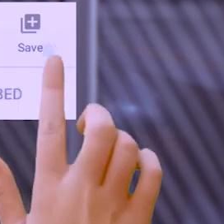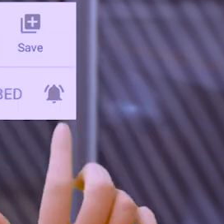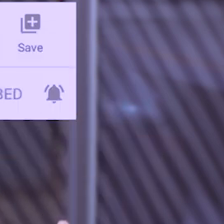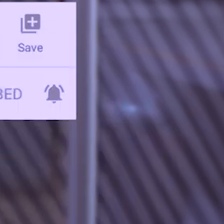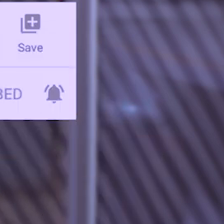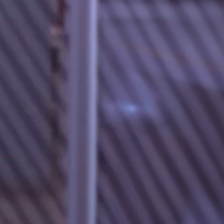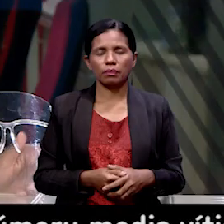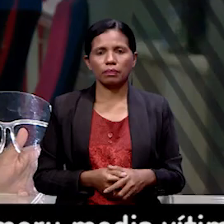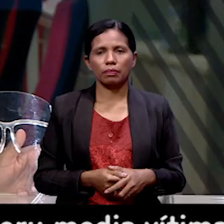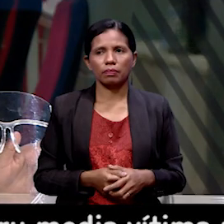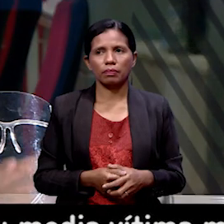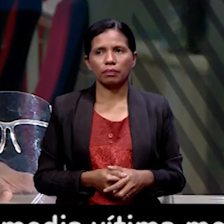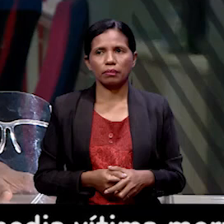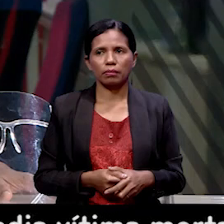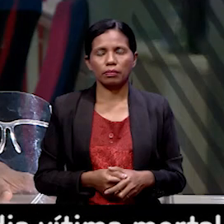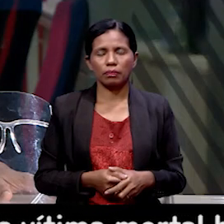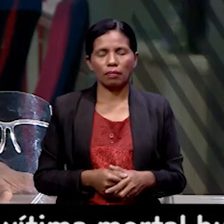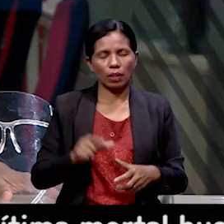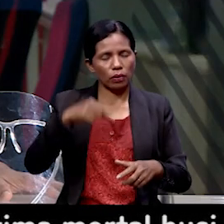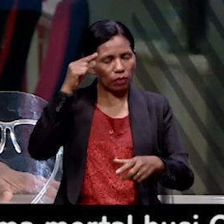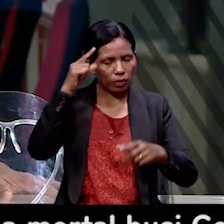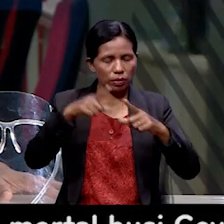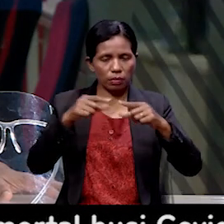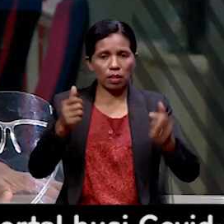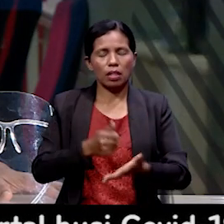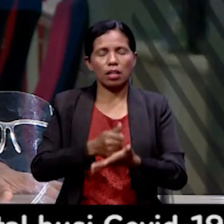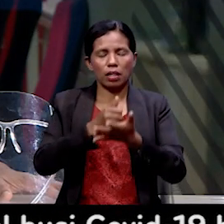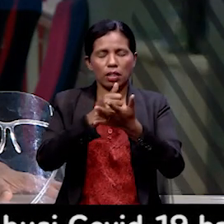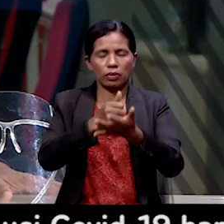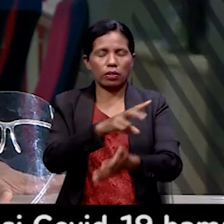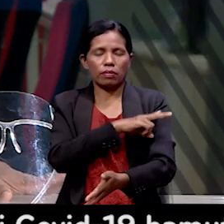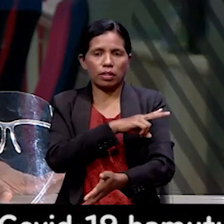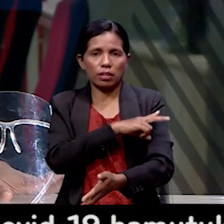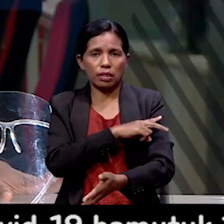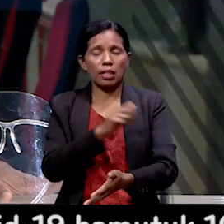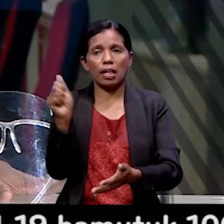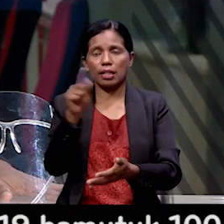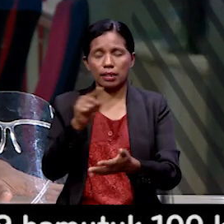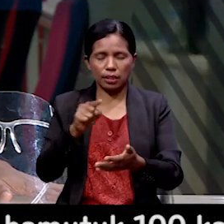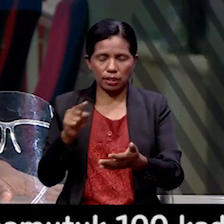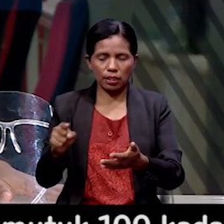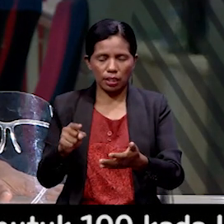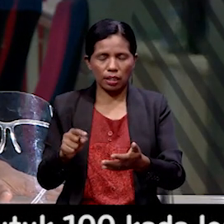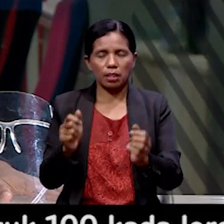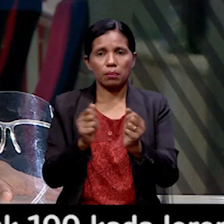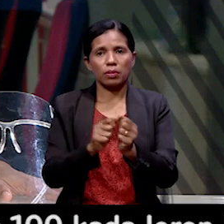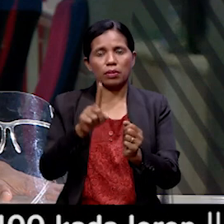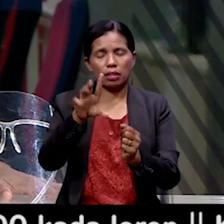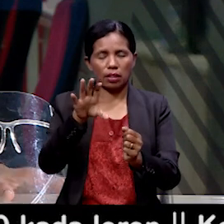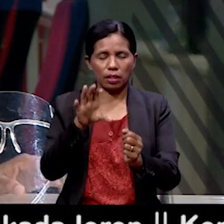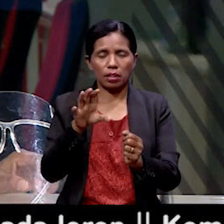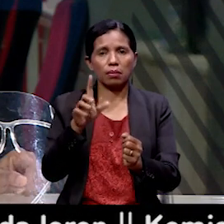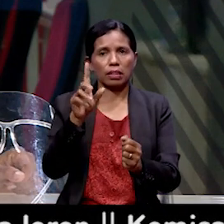de notificação. Governo do Japão apoia a vacina AstraZeneca Doze rihun atusida nem nulo resingualo ba governo